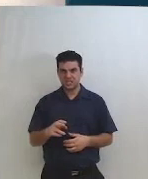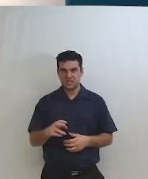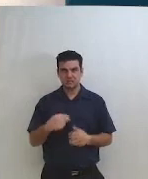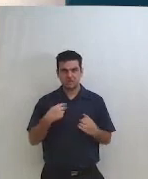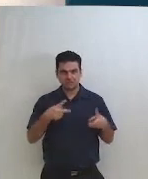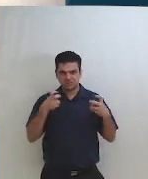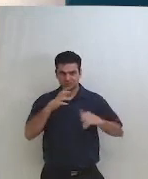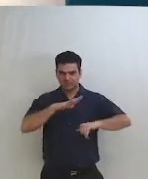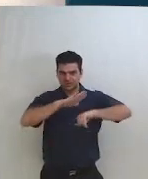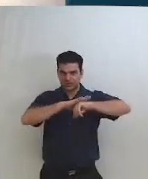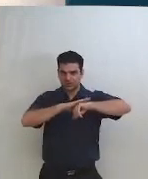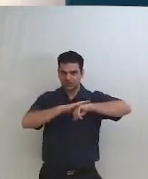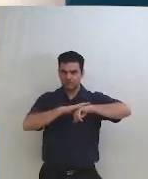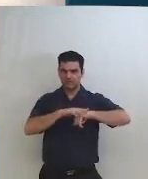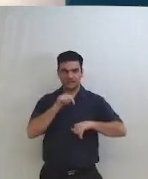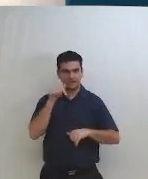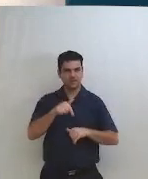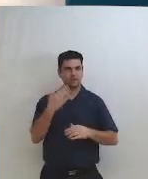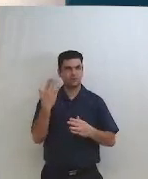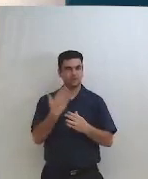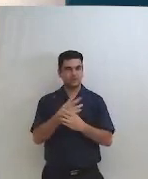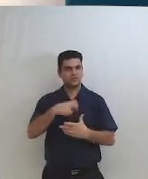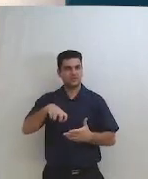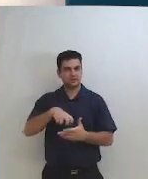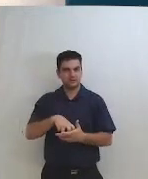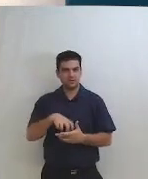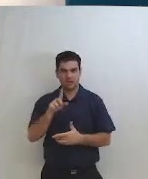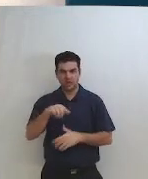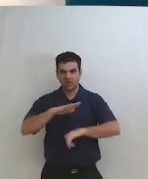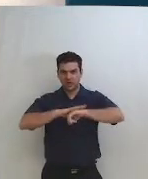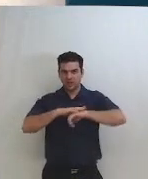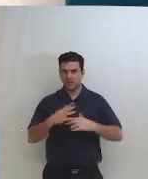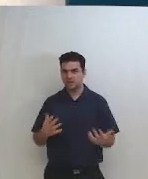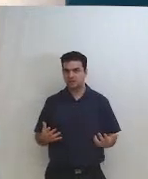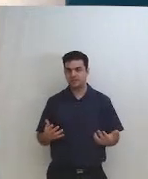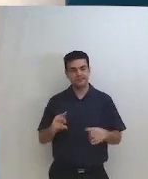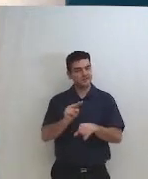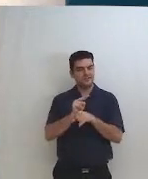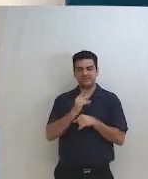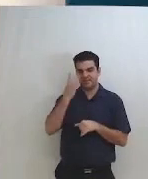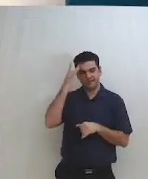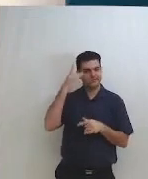no processo penal? A defesa entende que não é possível